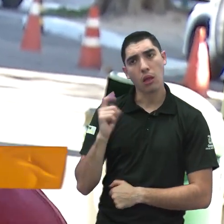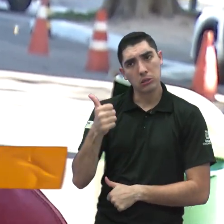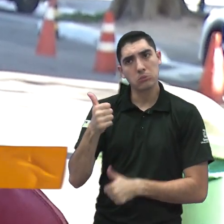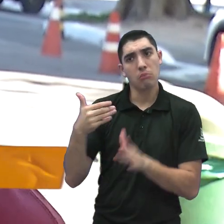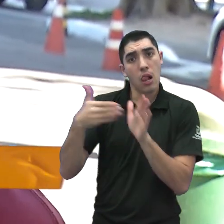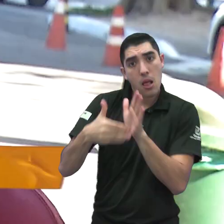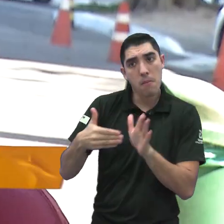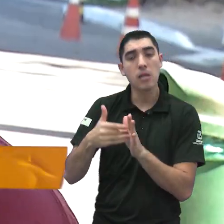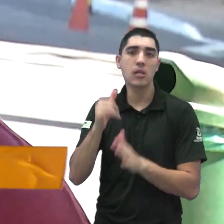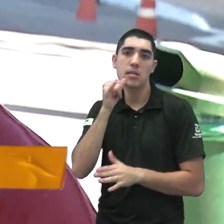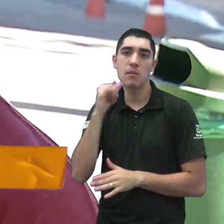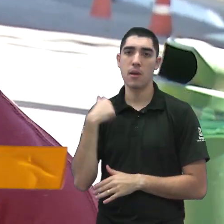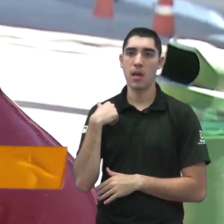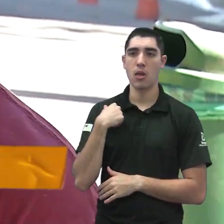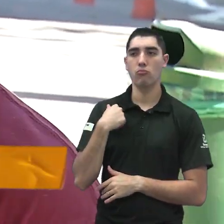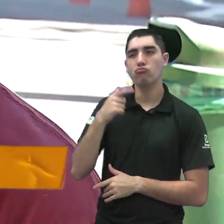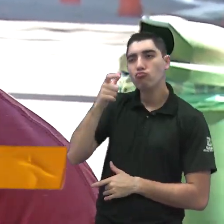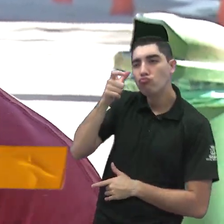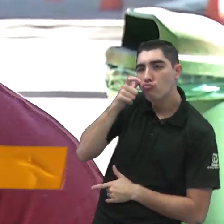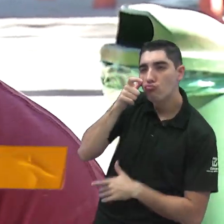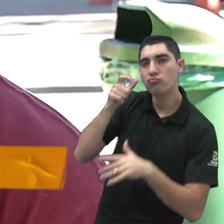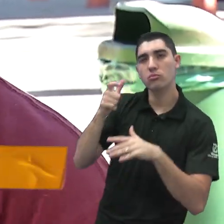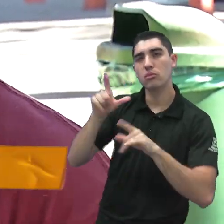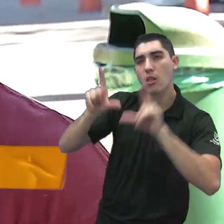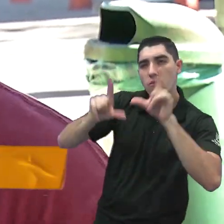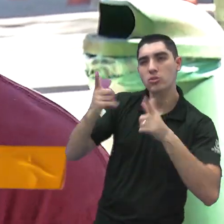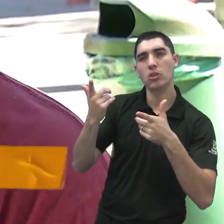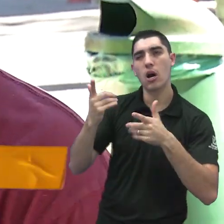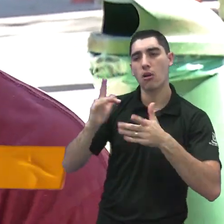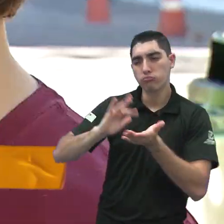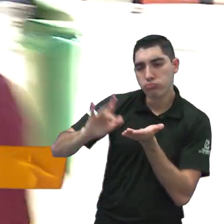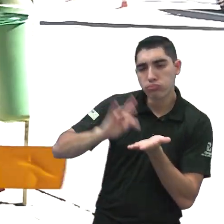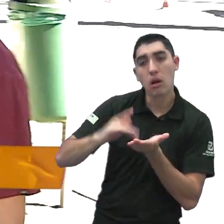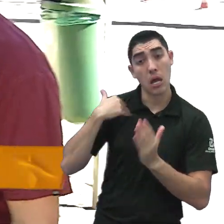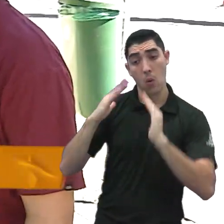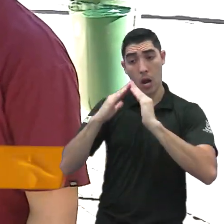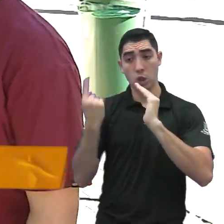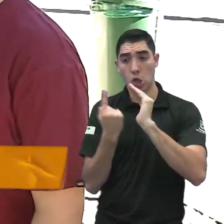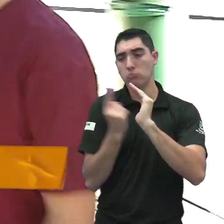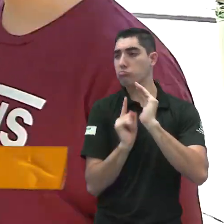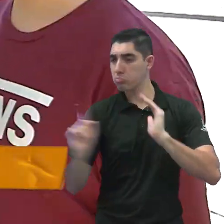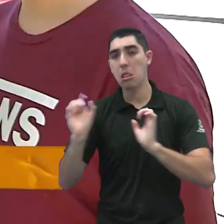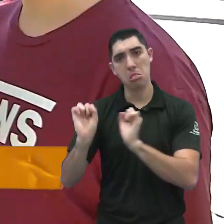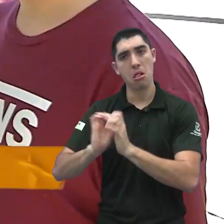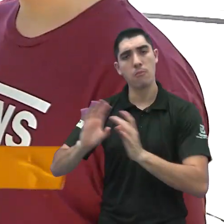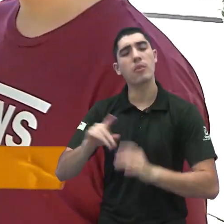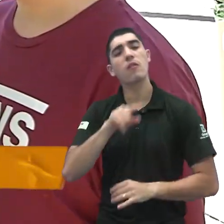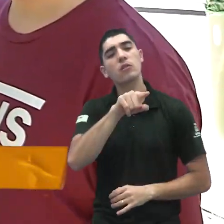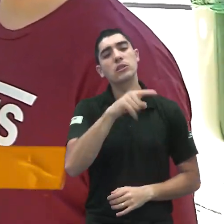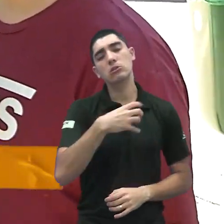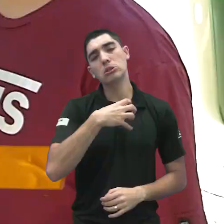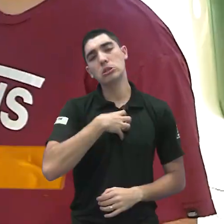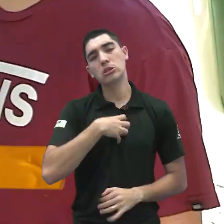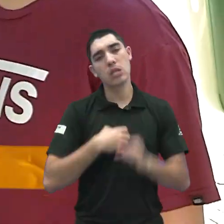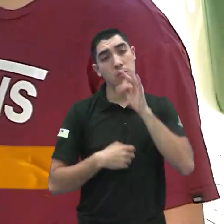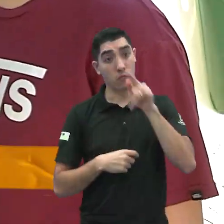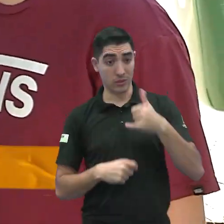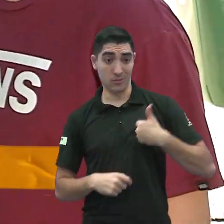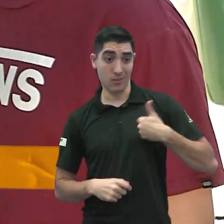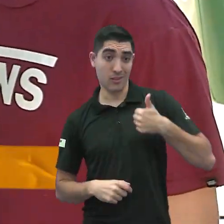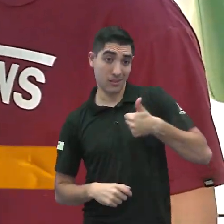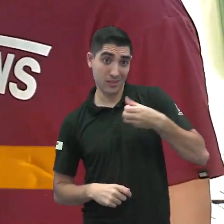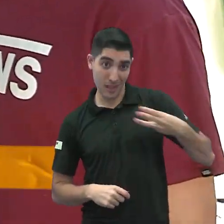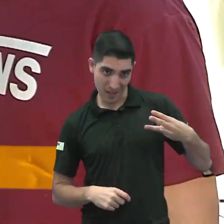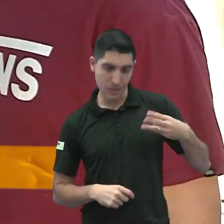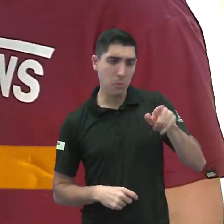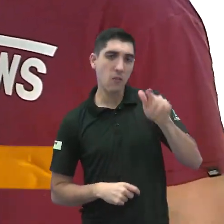certo ali para eu chegar nas telas, posso sair de casa sozinho. Você, assim, você sente quando você tiver mais velho, claro, que você falou que tem